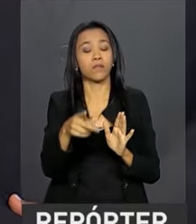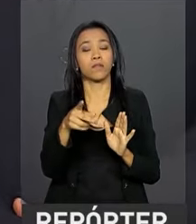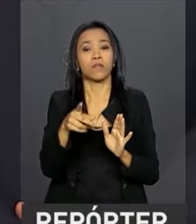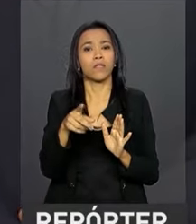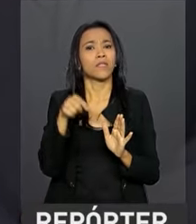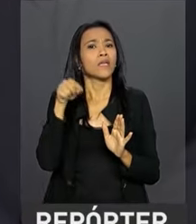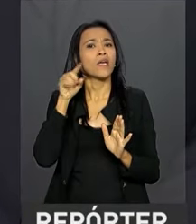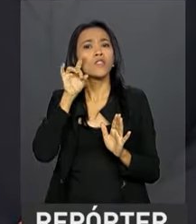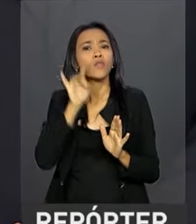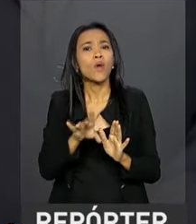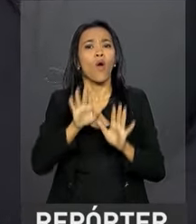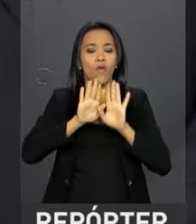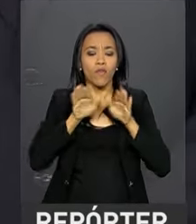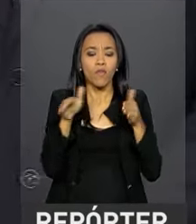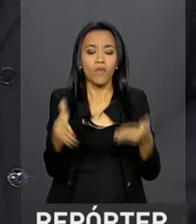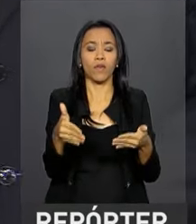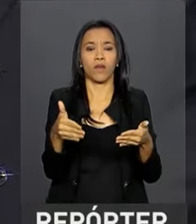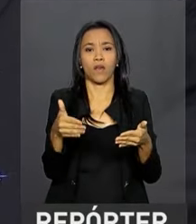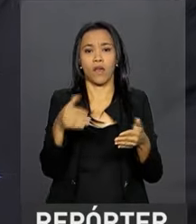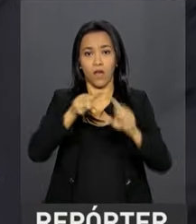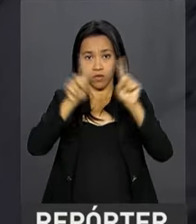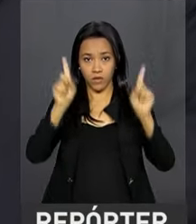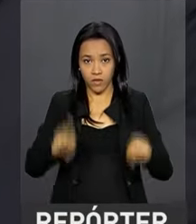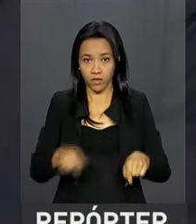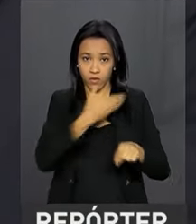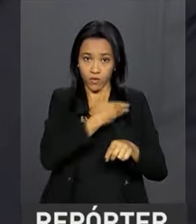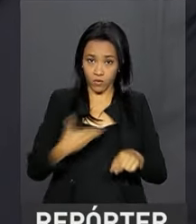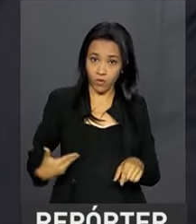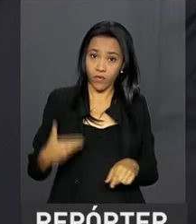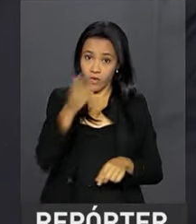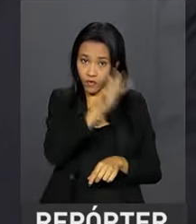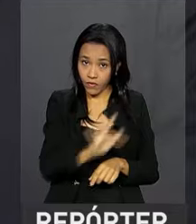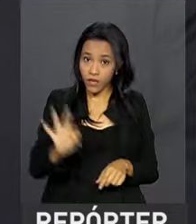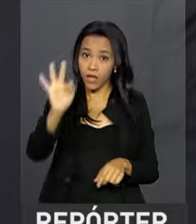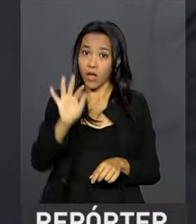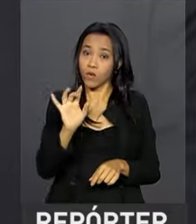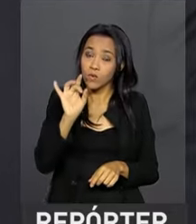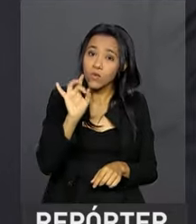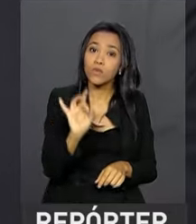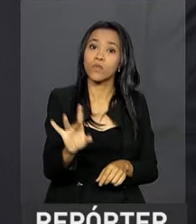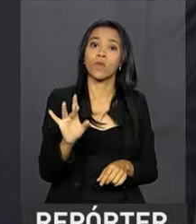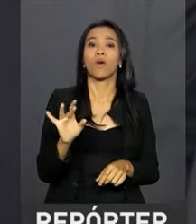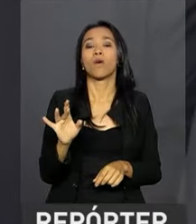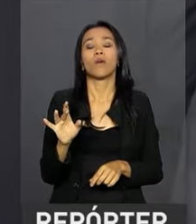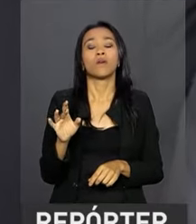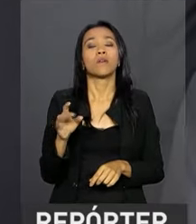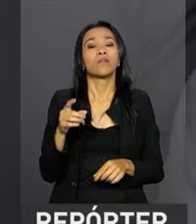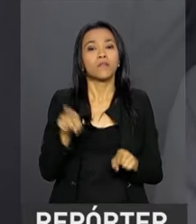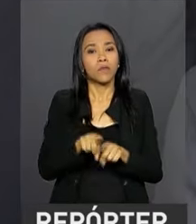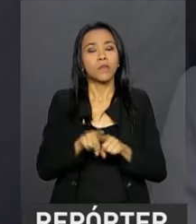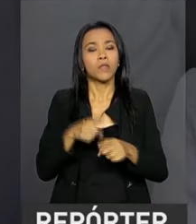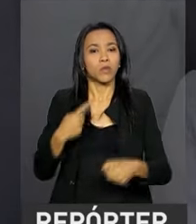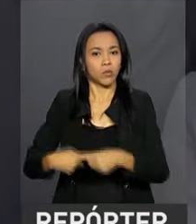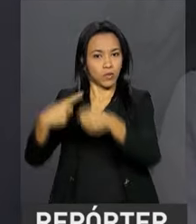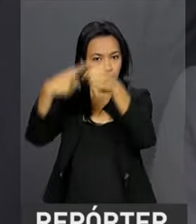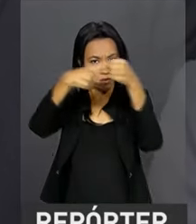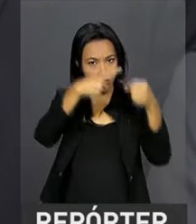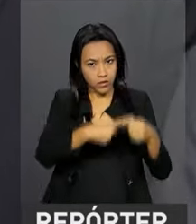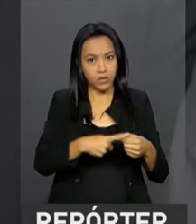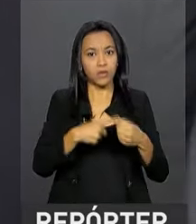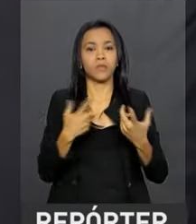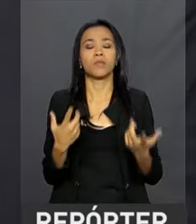aos servidores federais ficando por conta dos estados e naturalmente dos municípios que tem